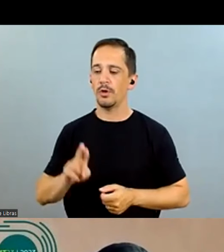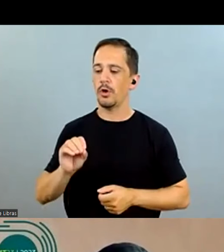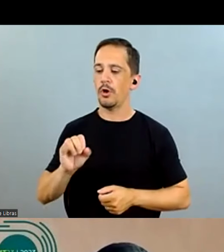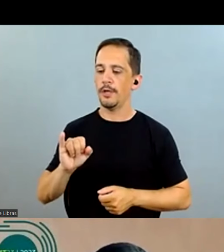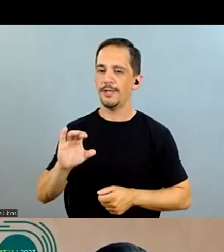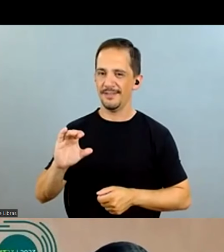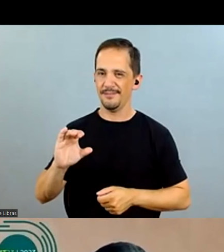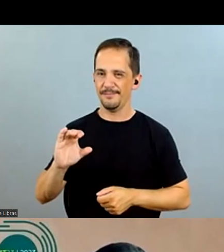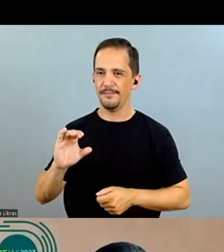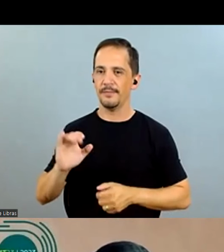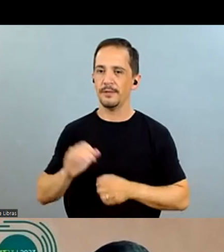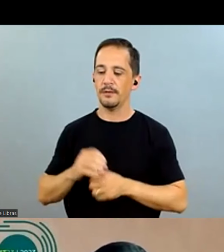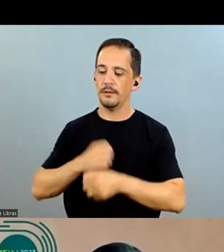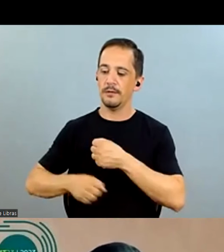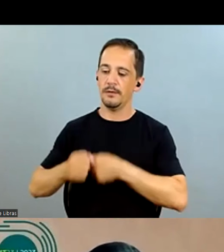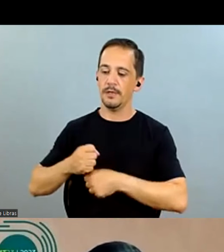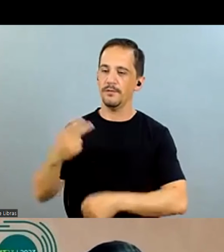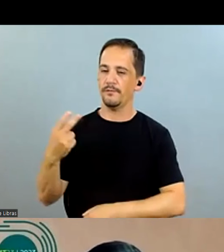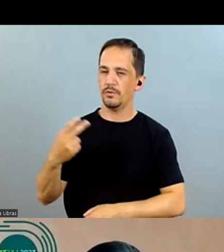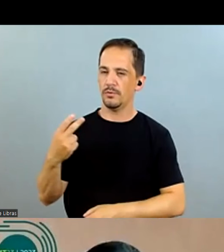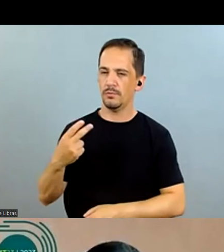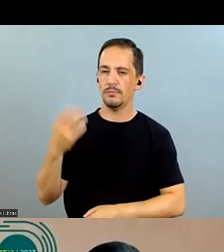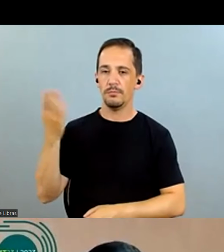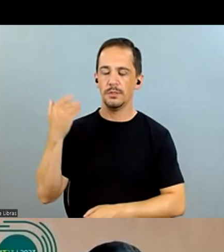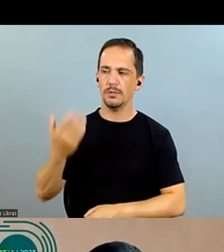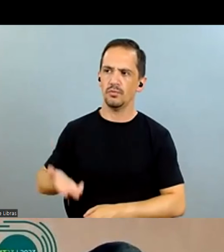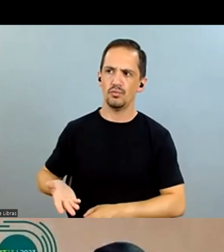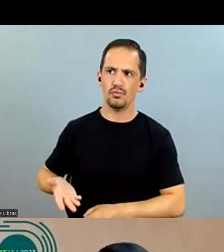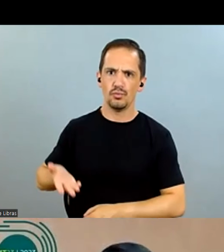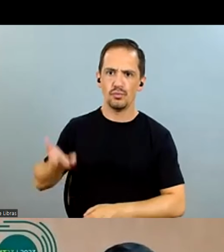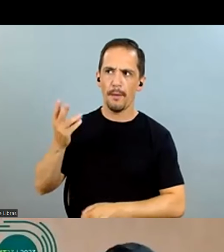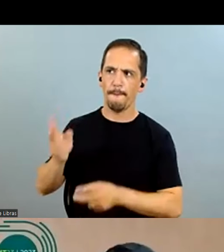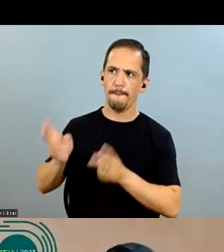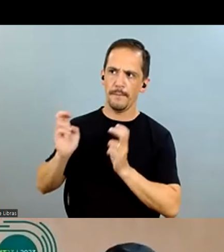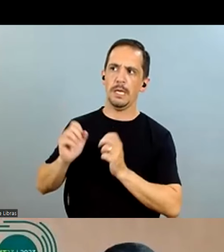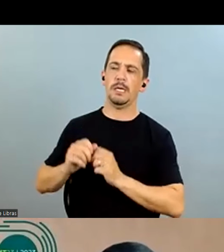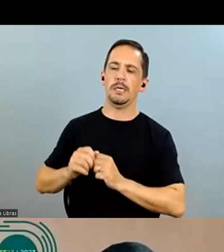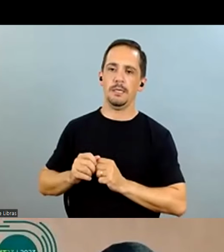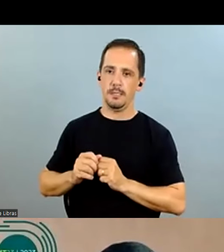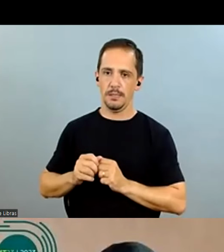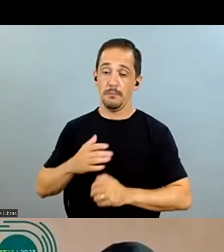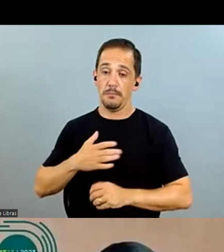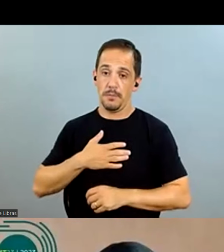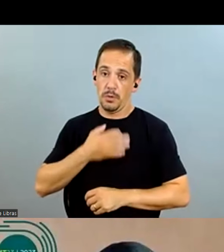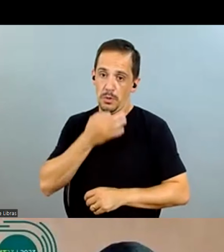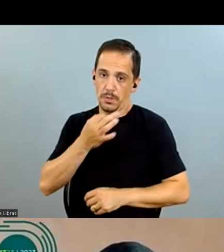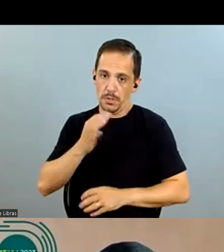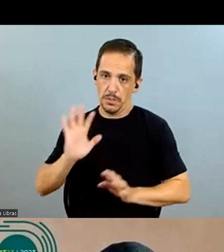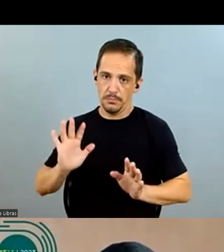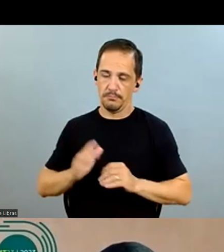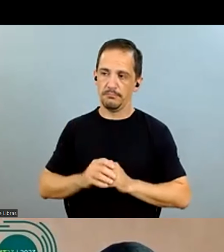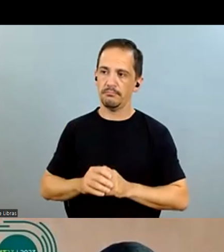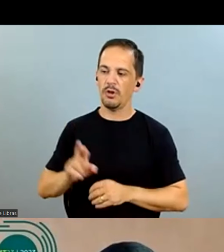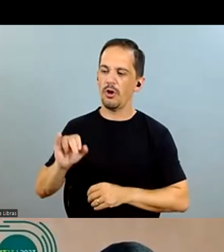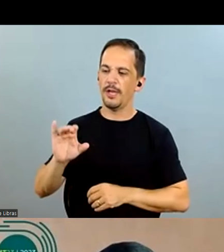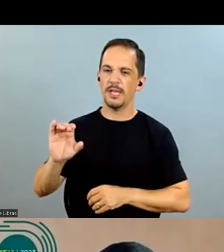2022 a gente viu um um hoik muito elevado eh na minha visão aqui eh em particular acredito que um hoik ali de